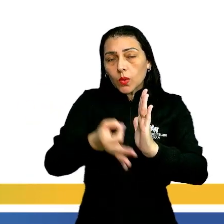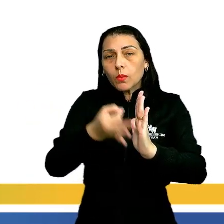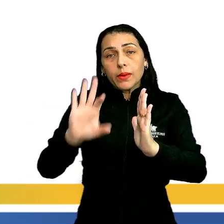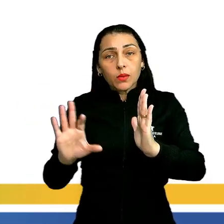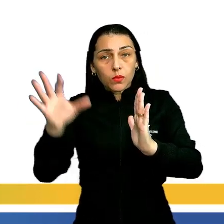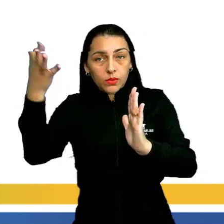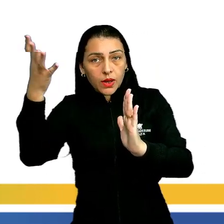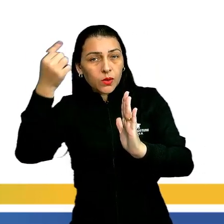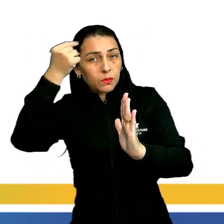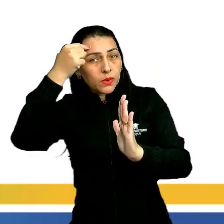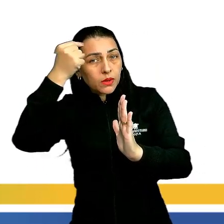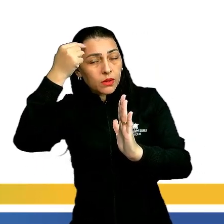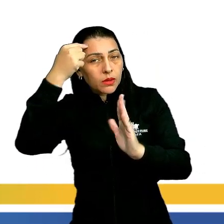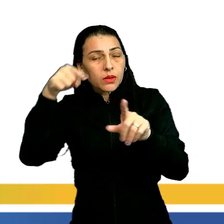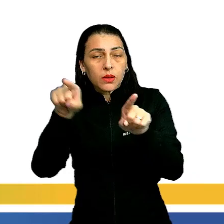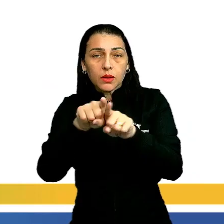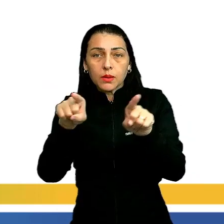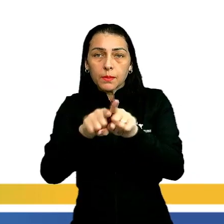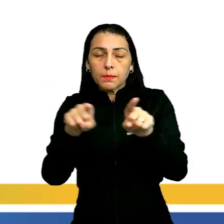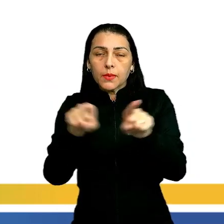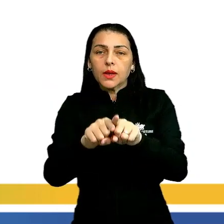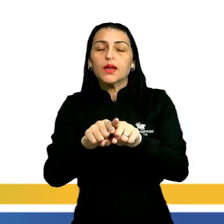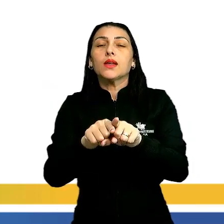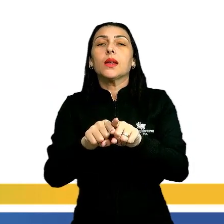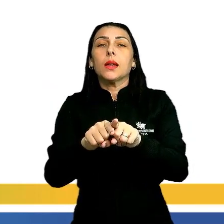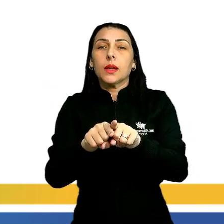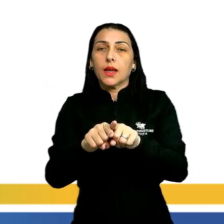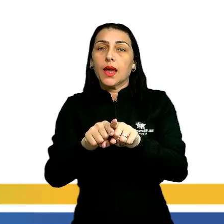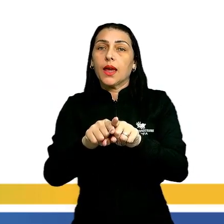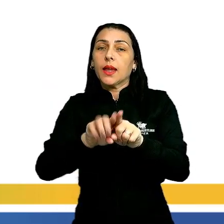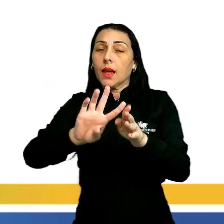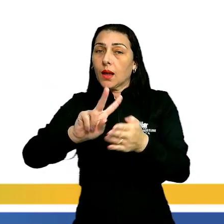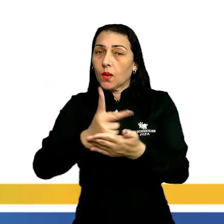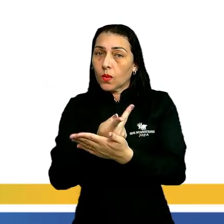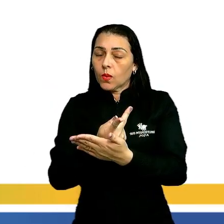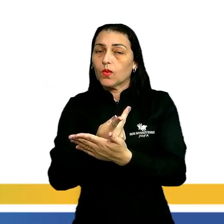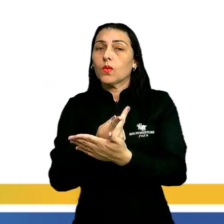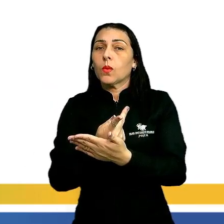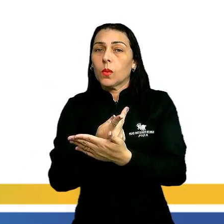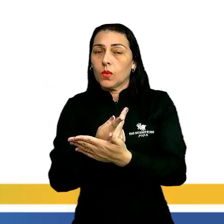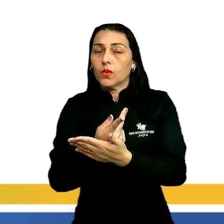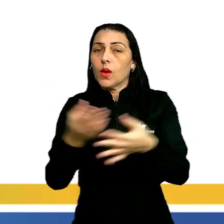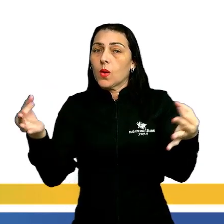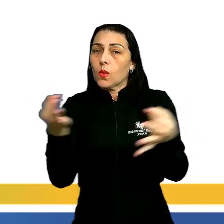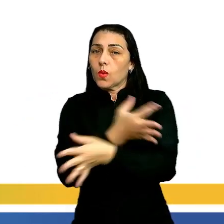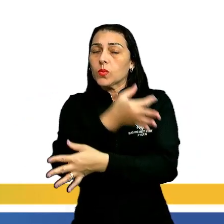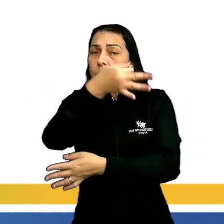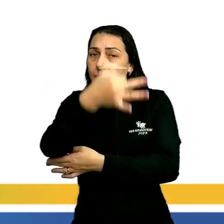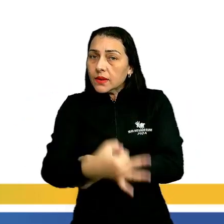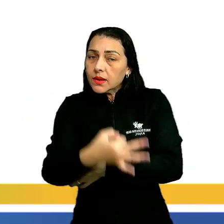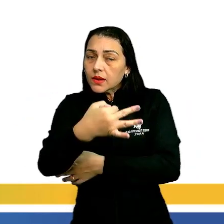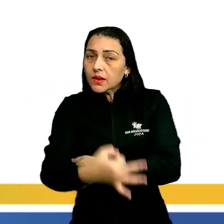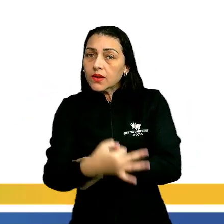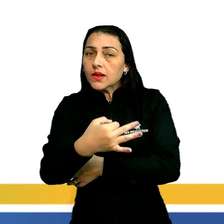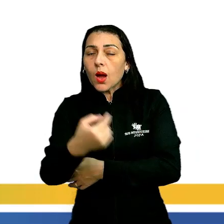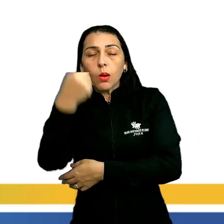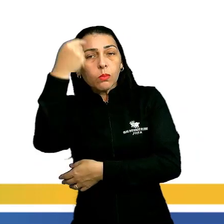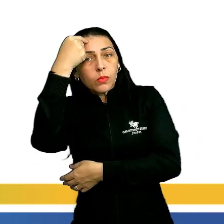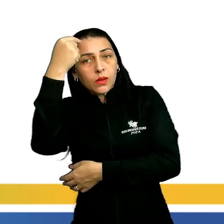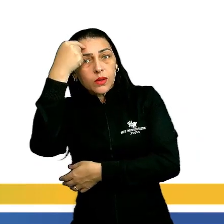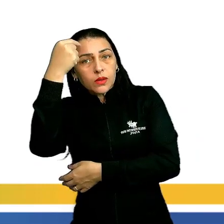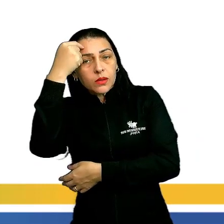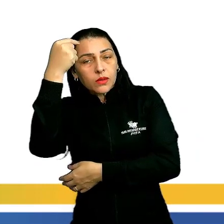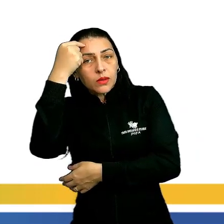efetua, o raciocínio que simultaneamente negligenciou compor e concluir corretamente é um